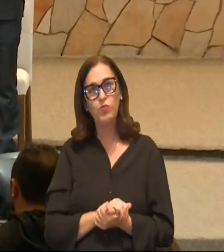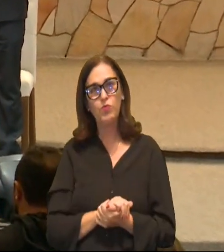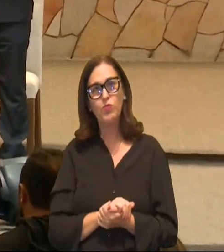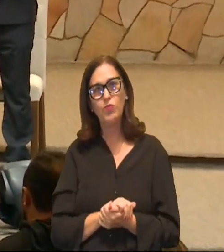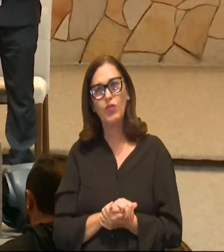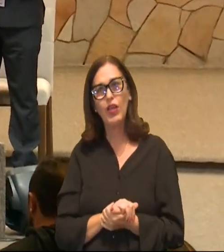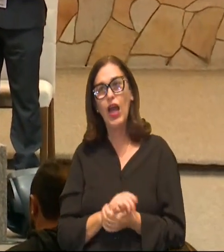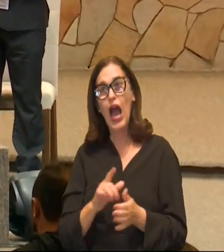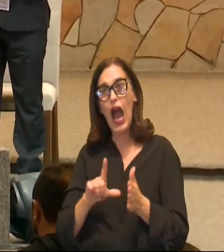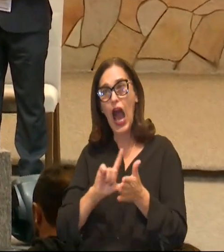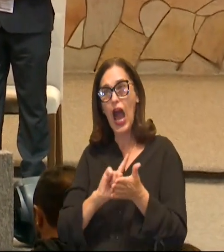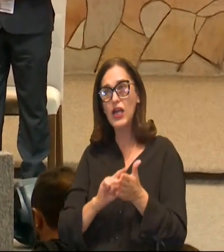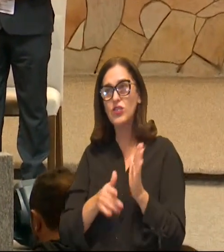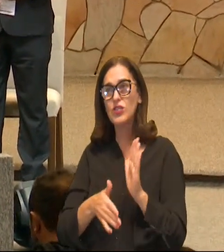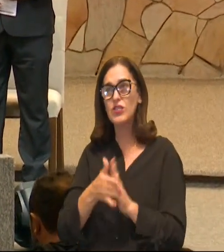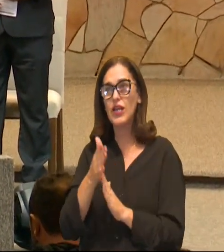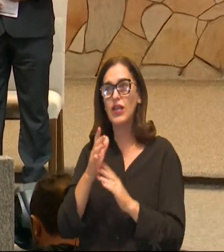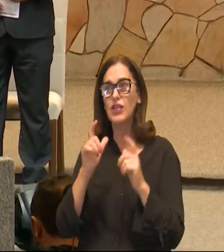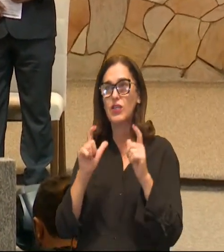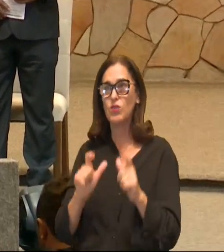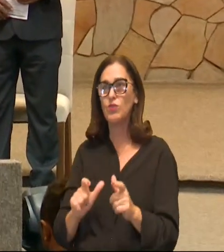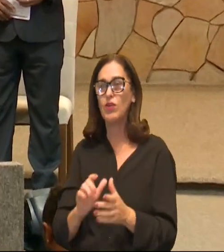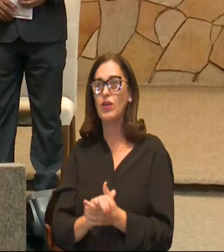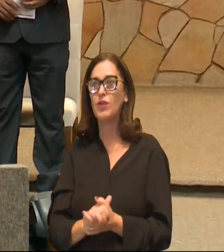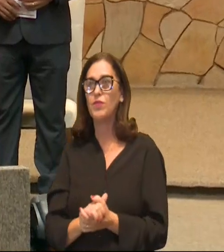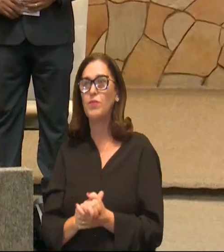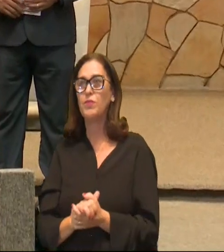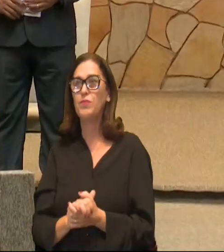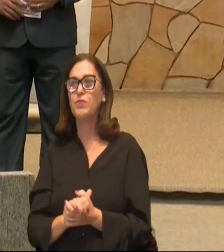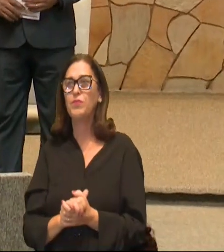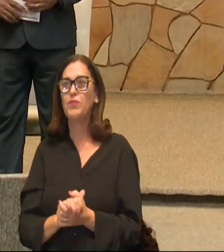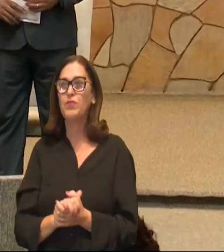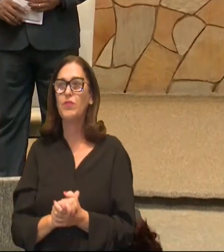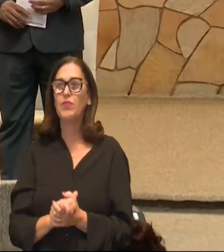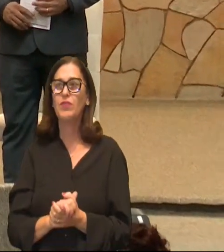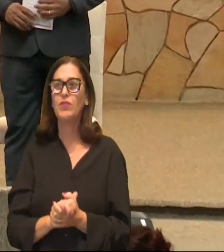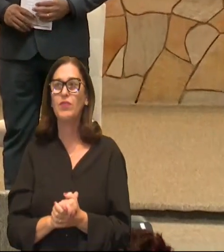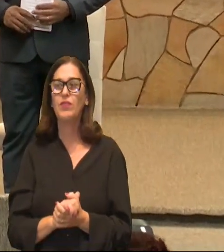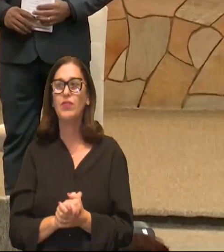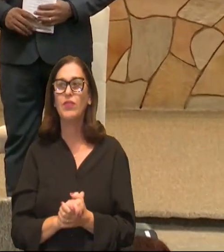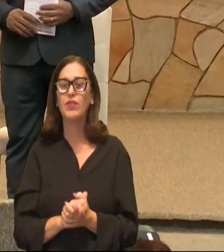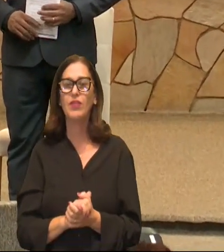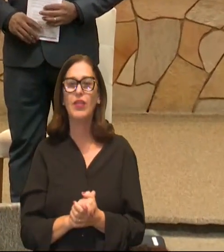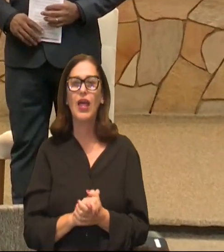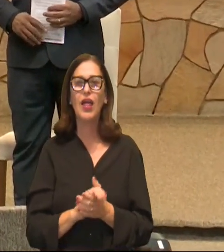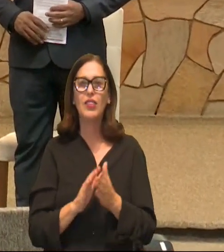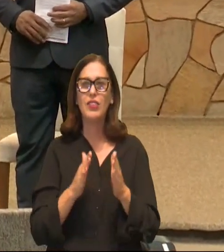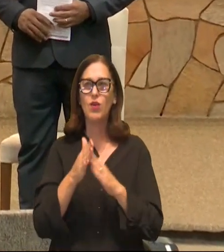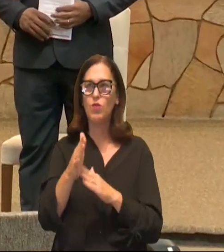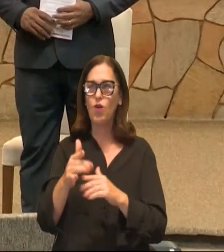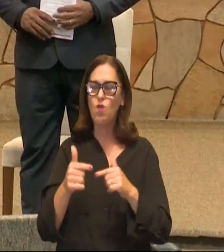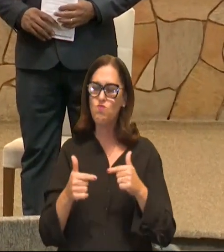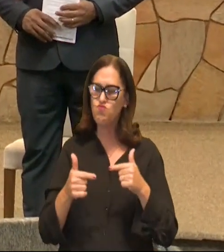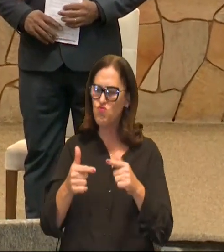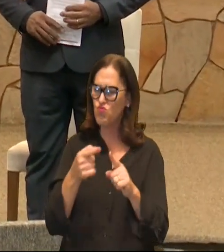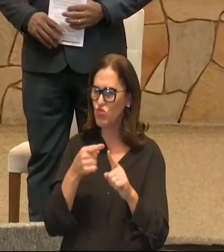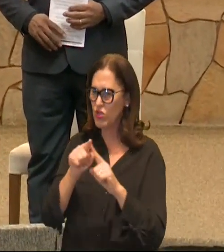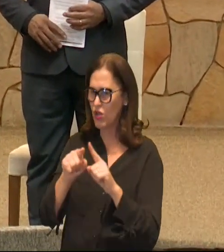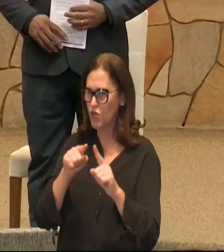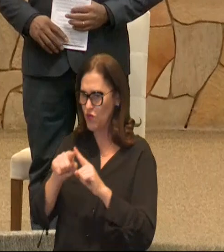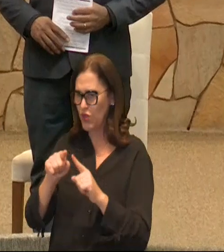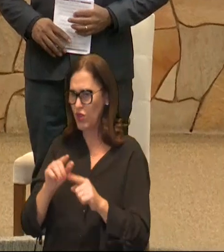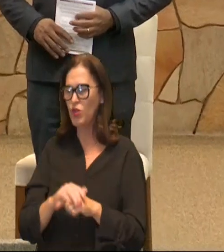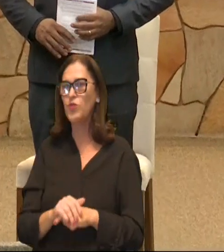Querido, antes de sairmos deste lugar, para, além daquelas portas, enfrentarmos os nossos